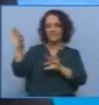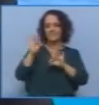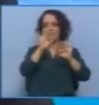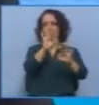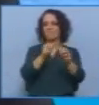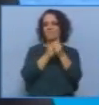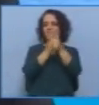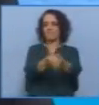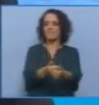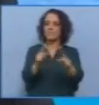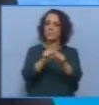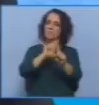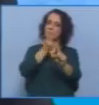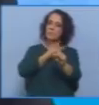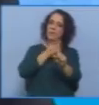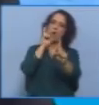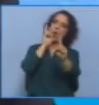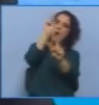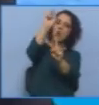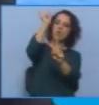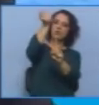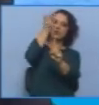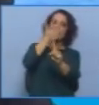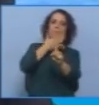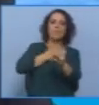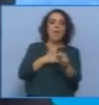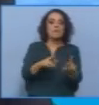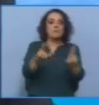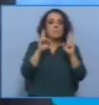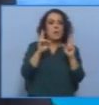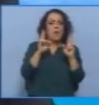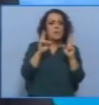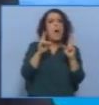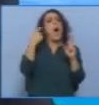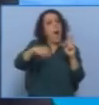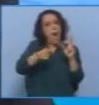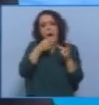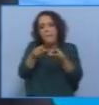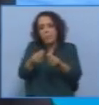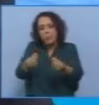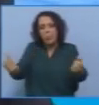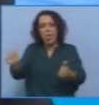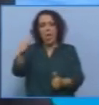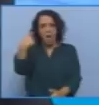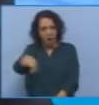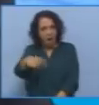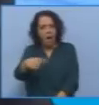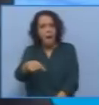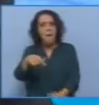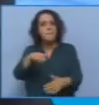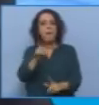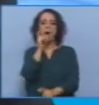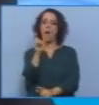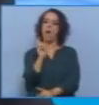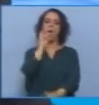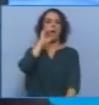nesta linha de olharmos o sol da esperança e que também há lama no chão. Mas não é a palavra